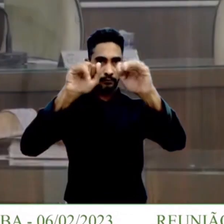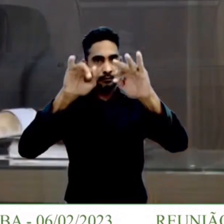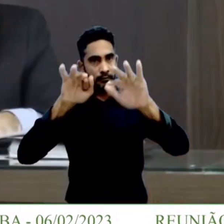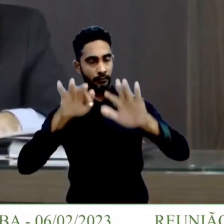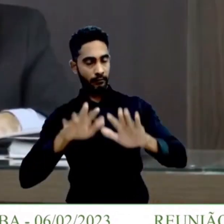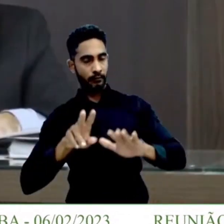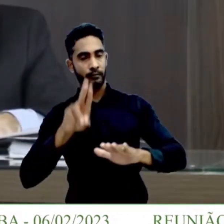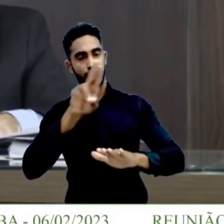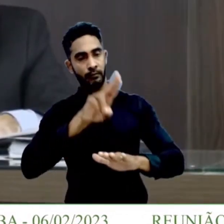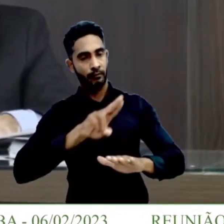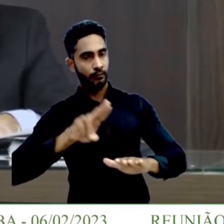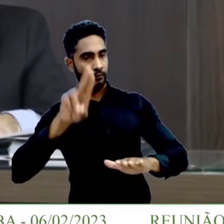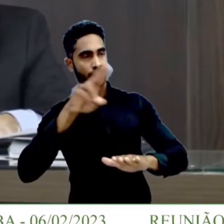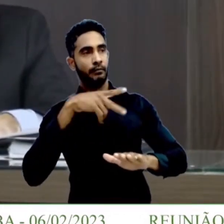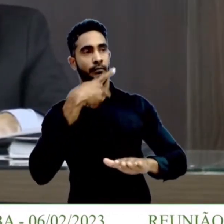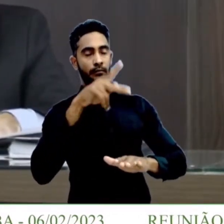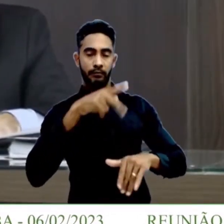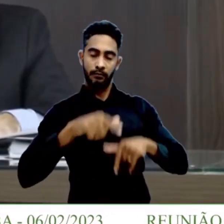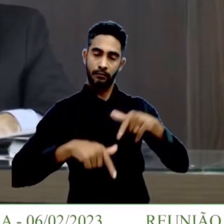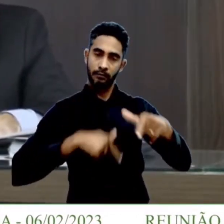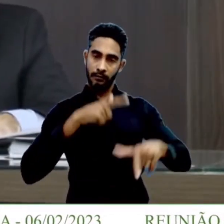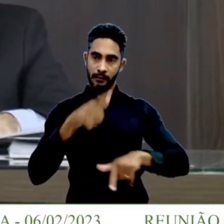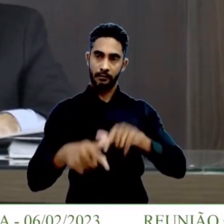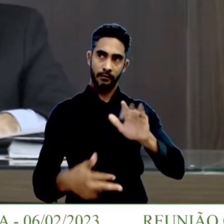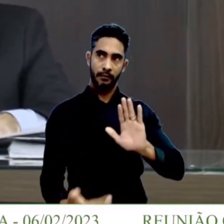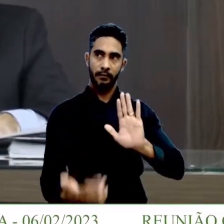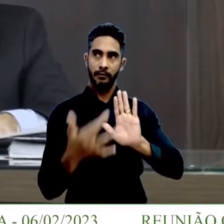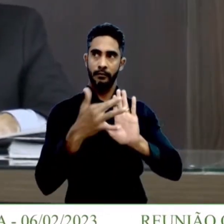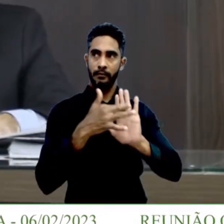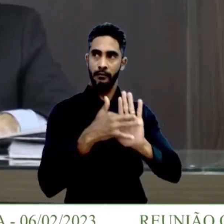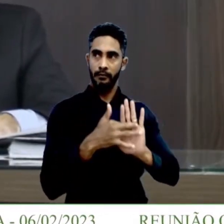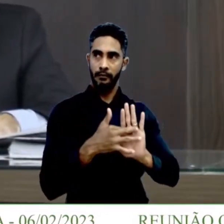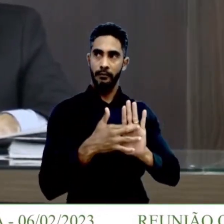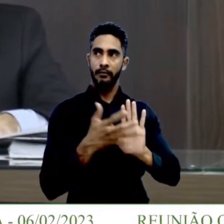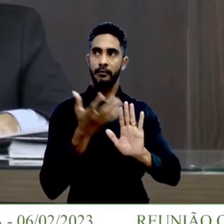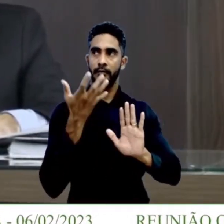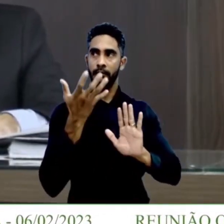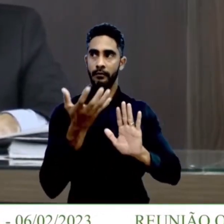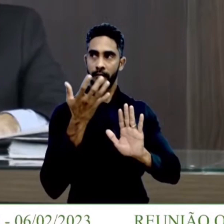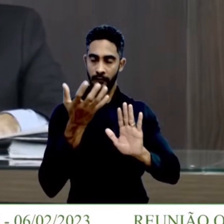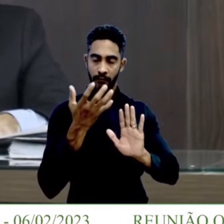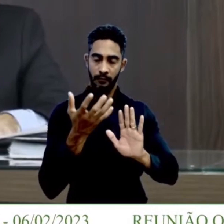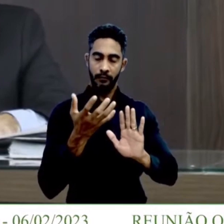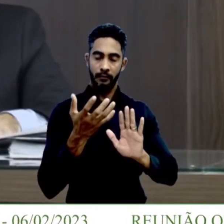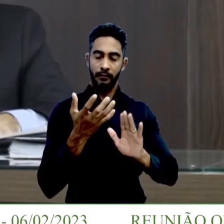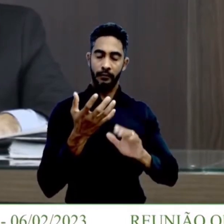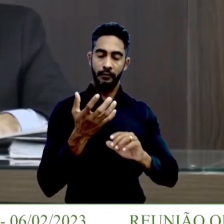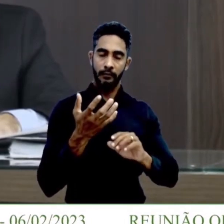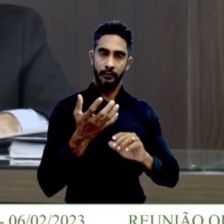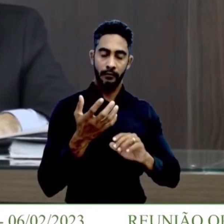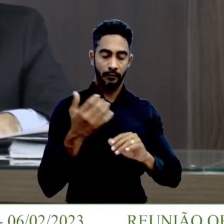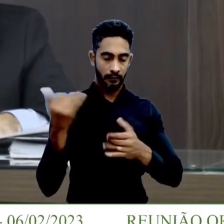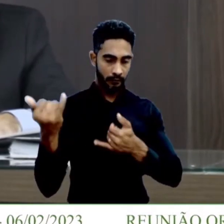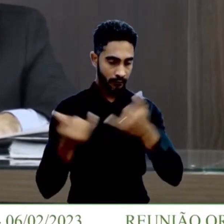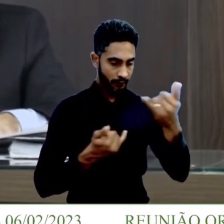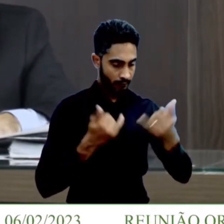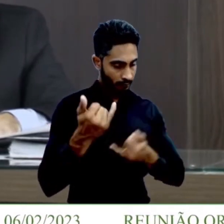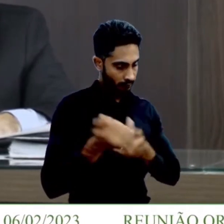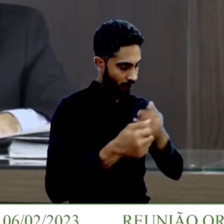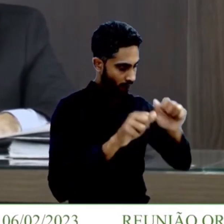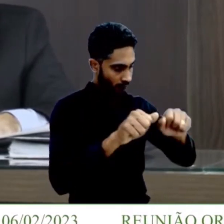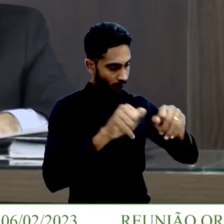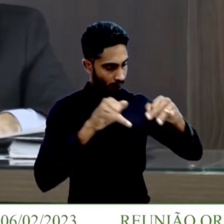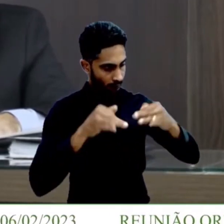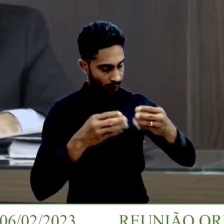no uso das suas prerrogativas regimentais e legais, requer a Vossa Excelência, após a anuência do plenário,